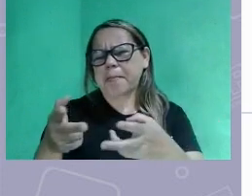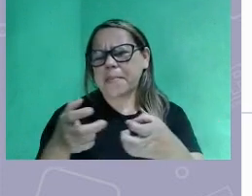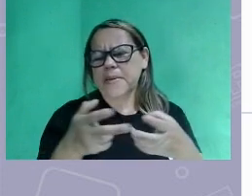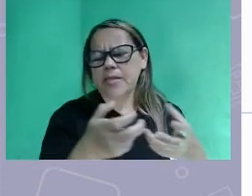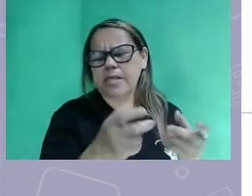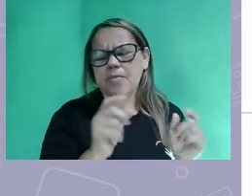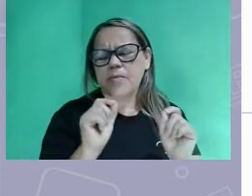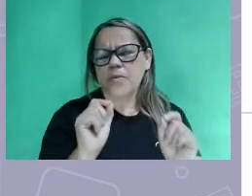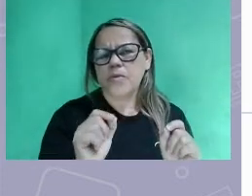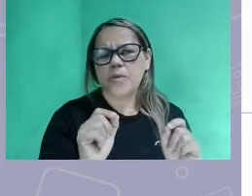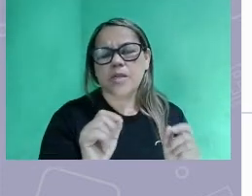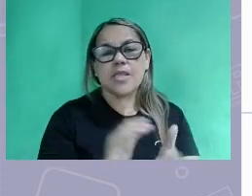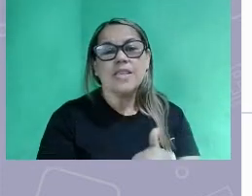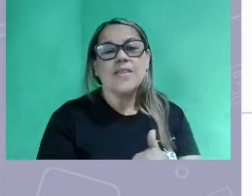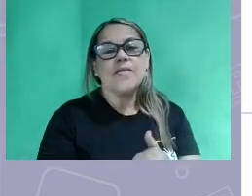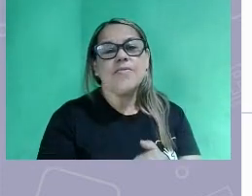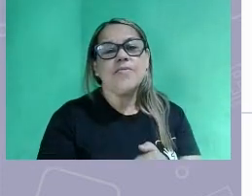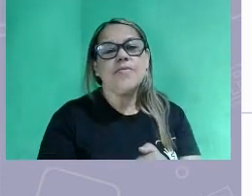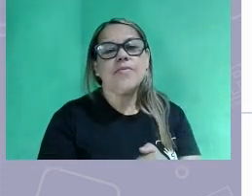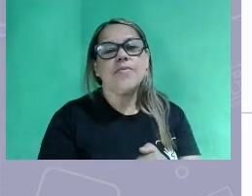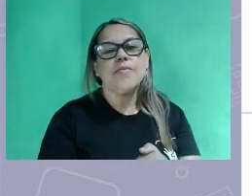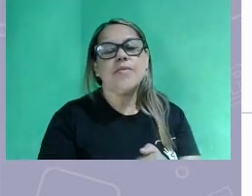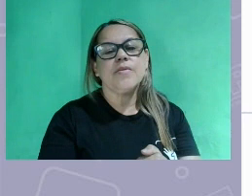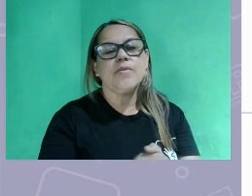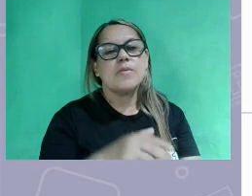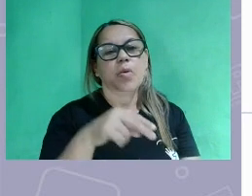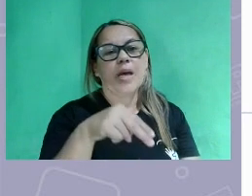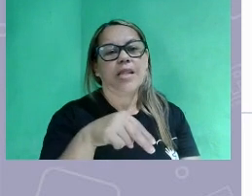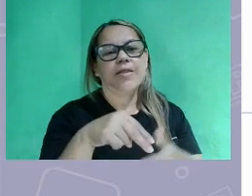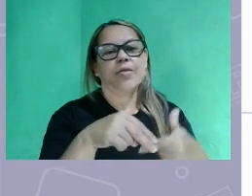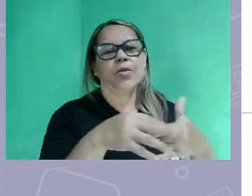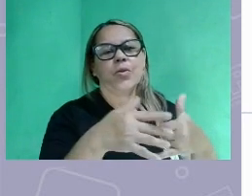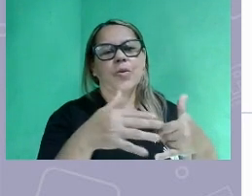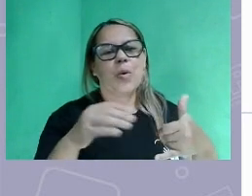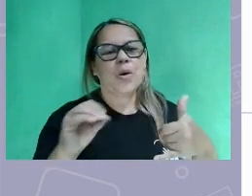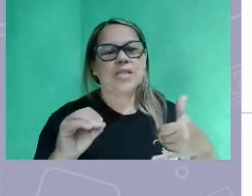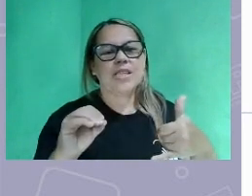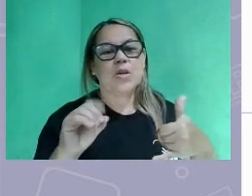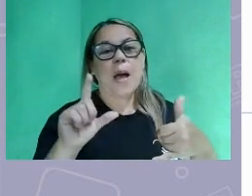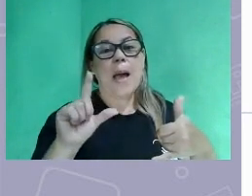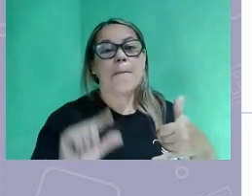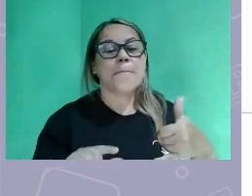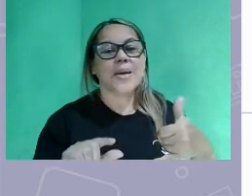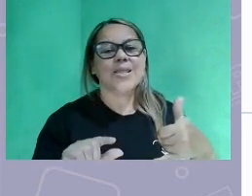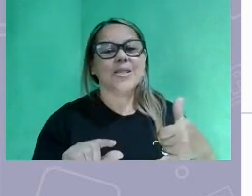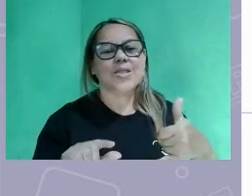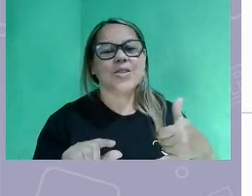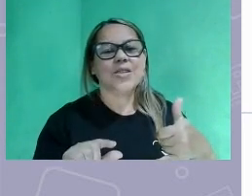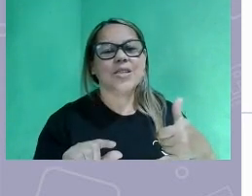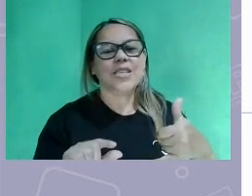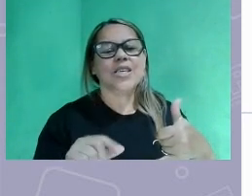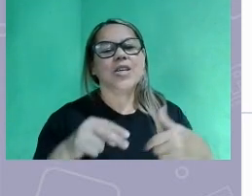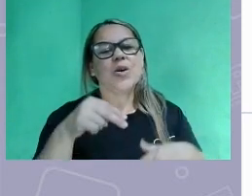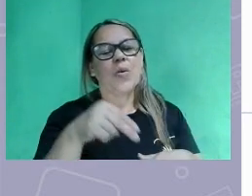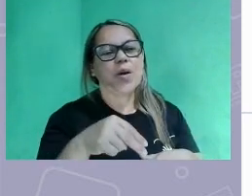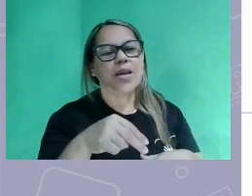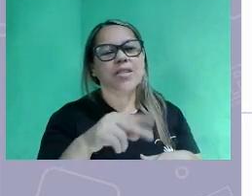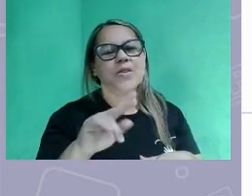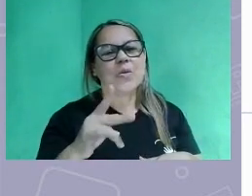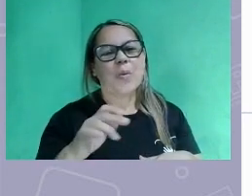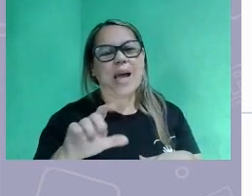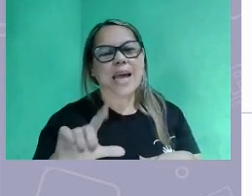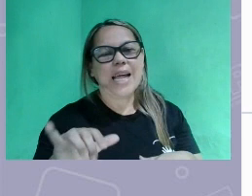o n do oxigênio é menor que o n do hélio não é isso que é menor